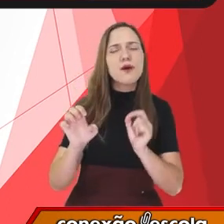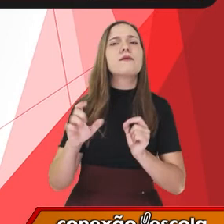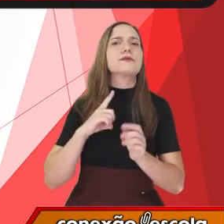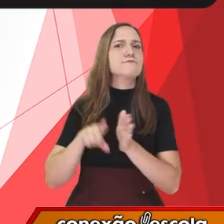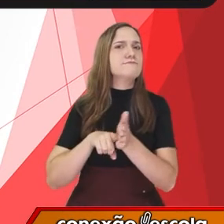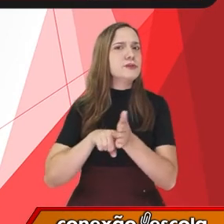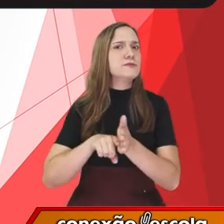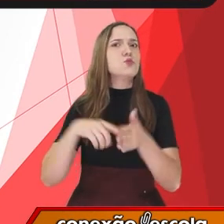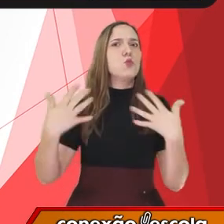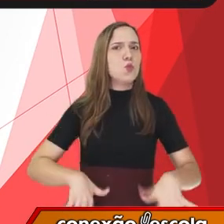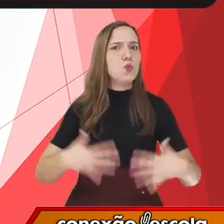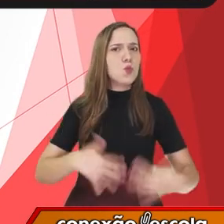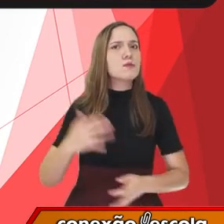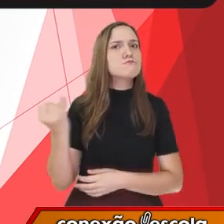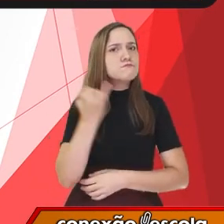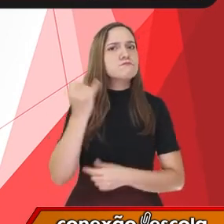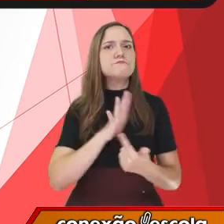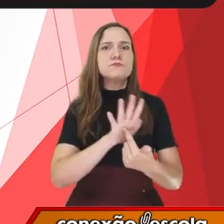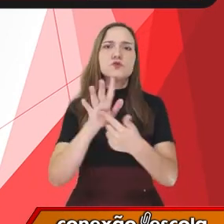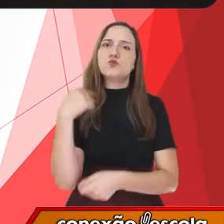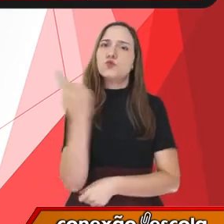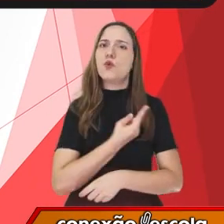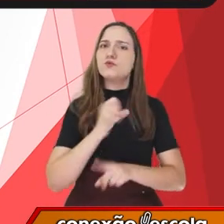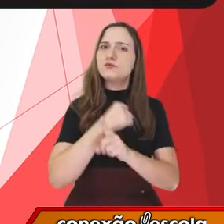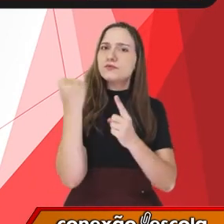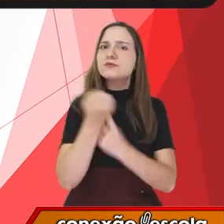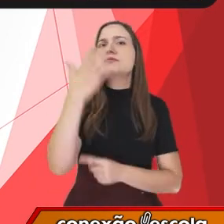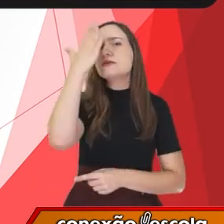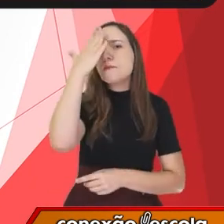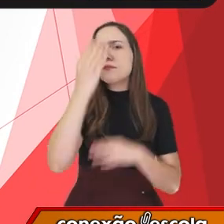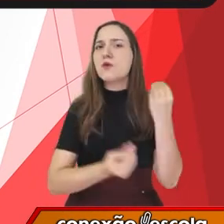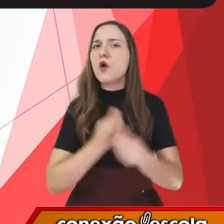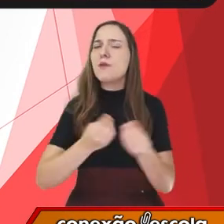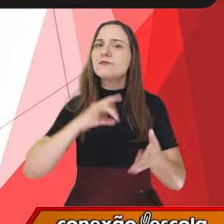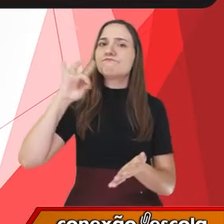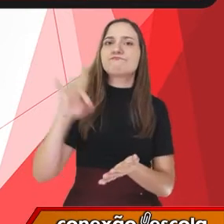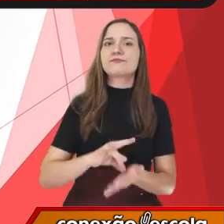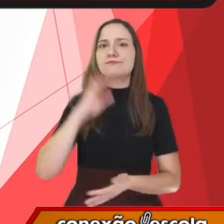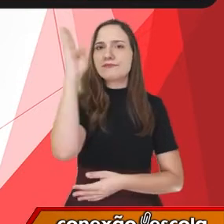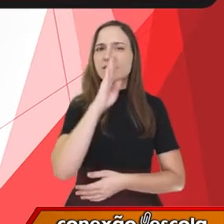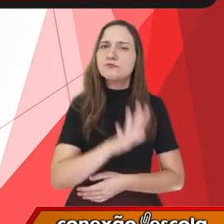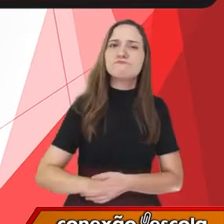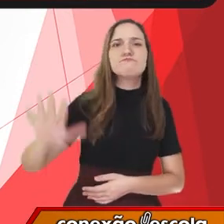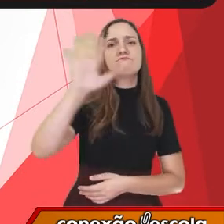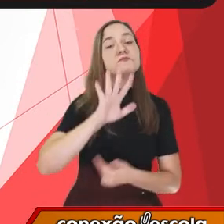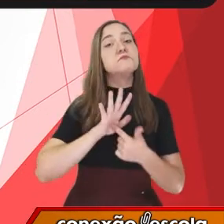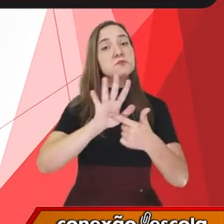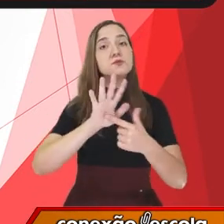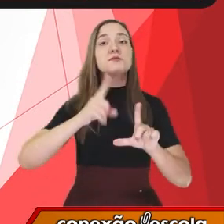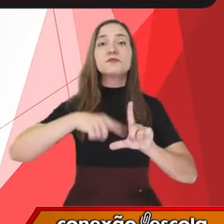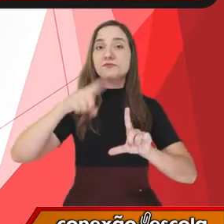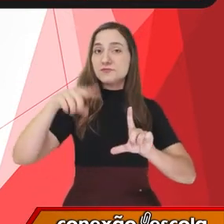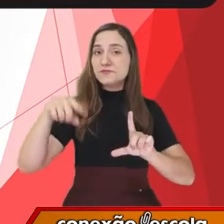pesquisas importantes para entendermos melhor a realidade do nosso país e apresenta o resultado em